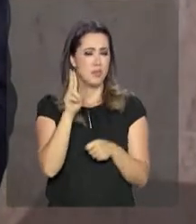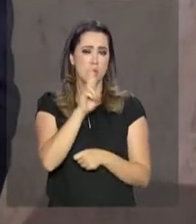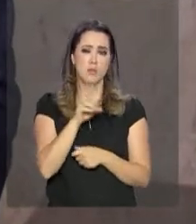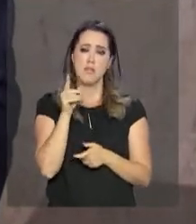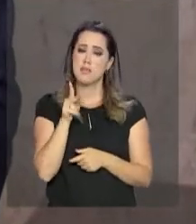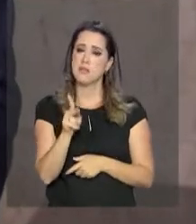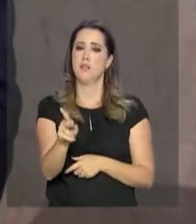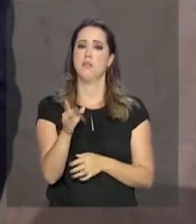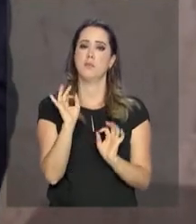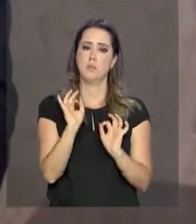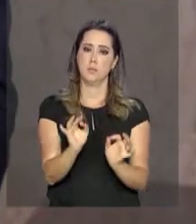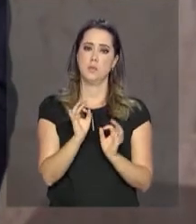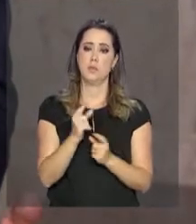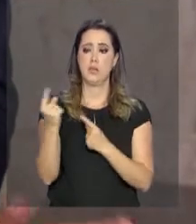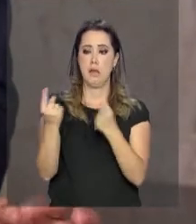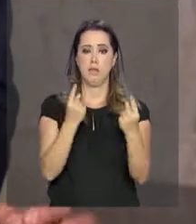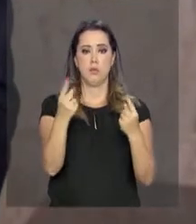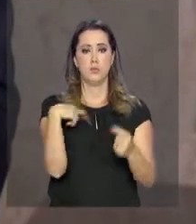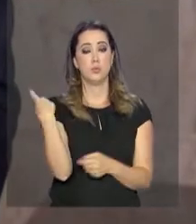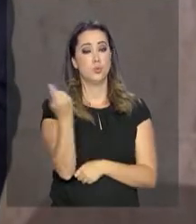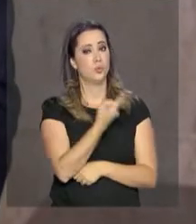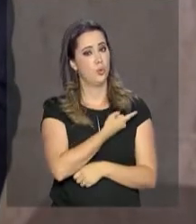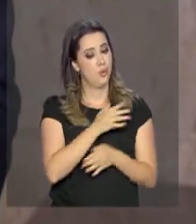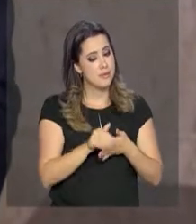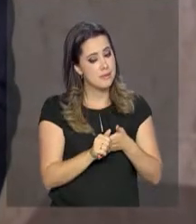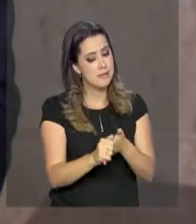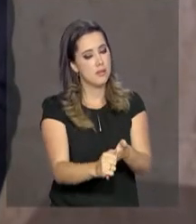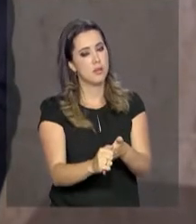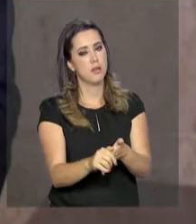essa, se cada um de nós seguirmos,